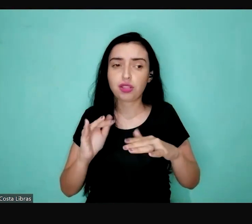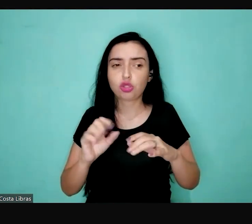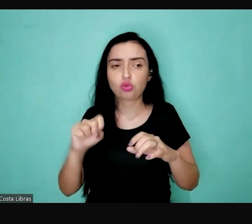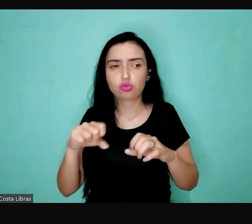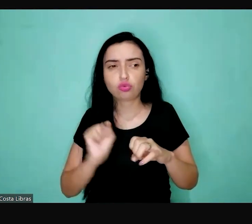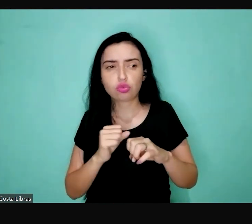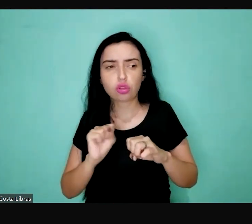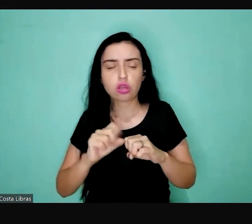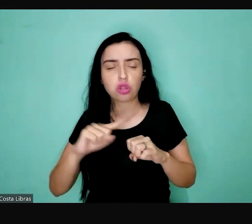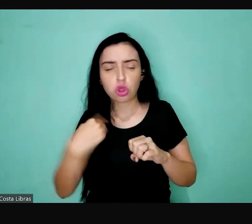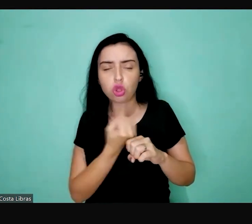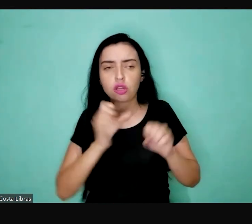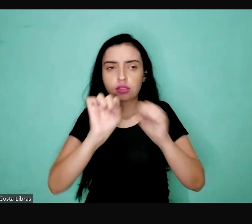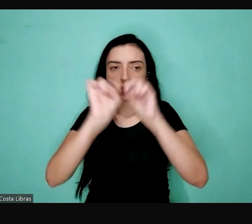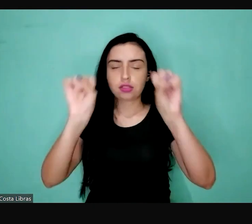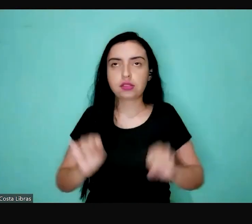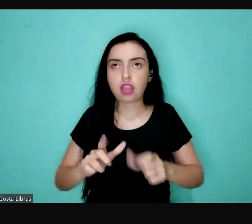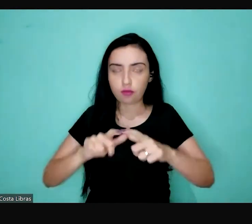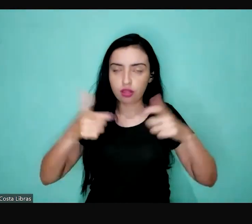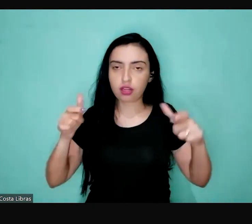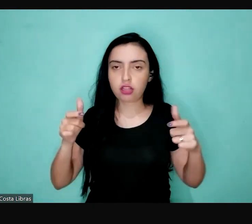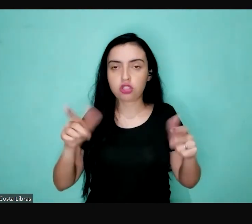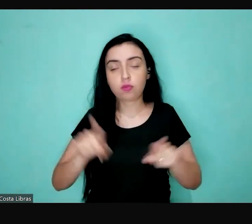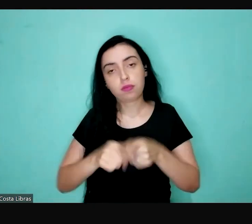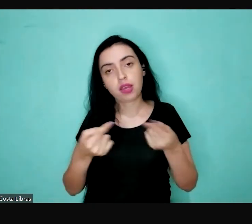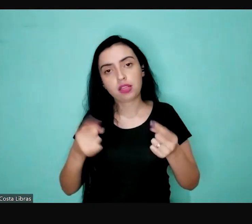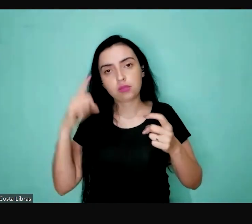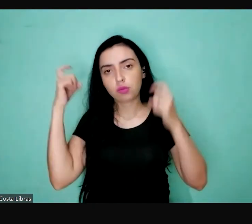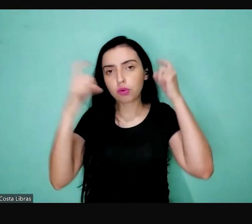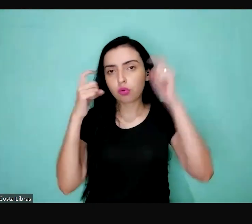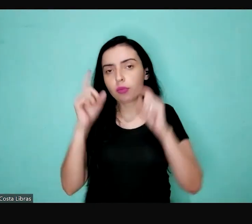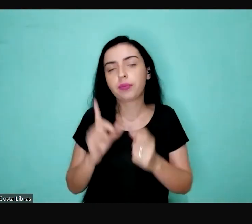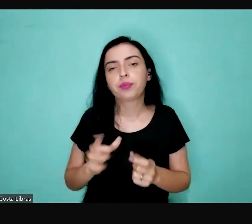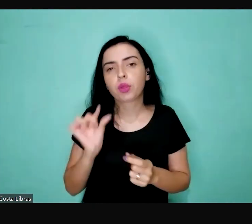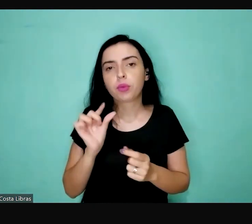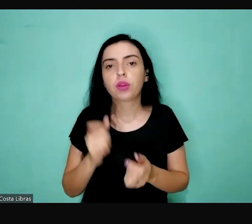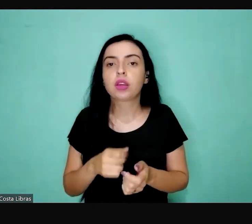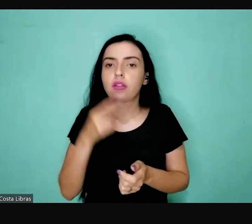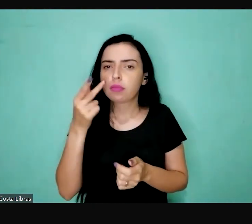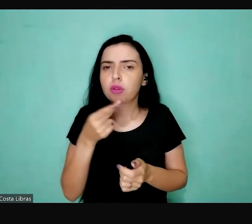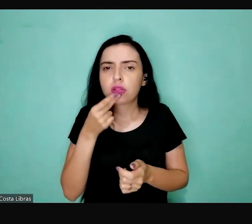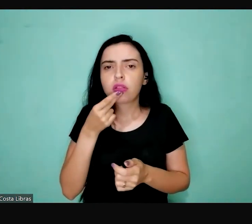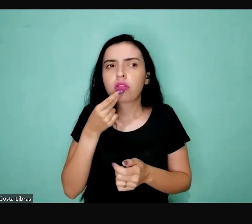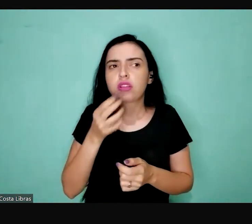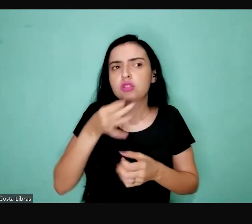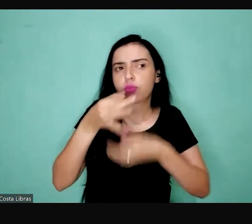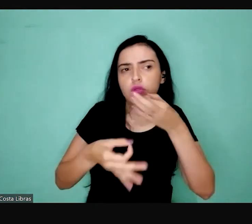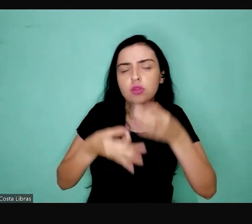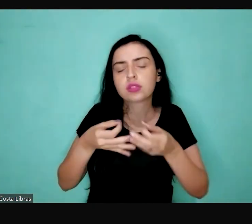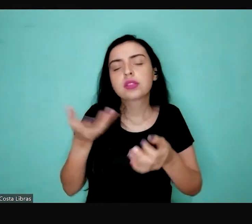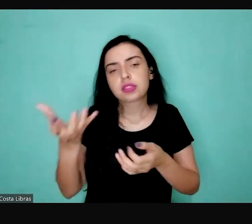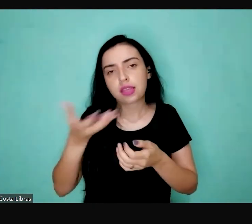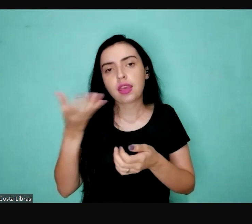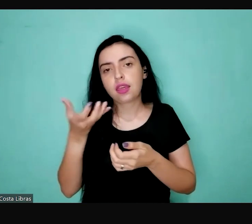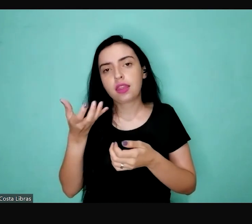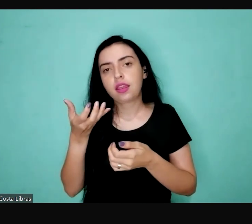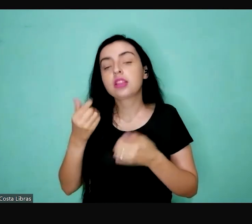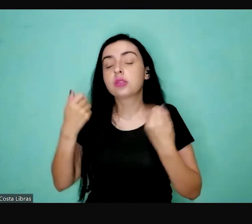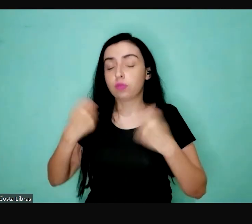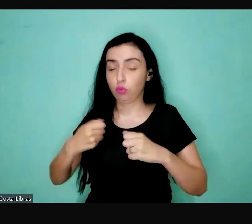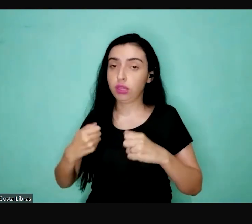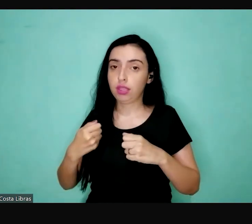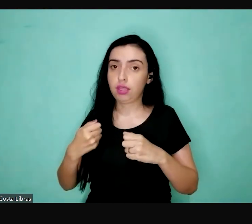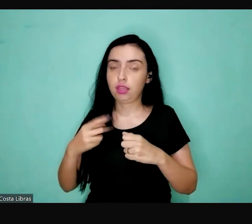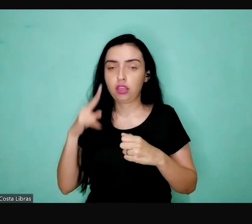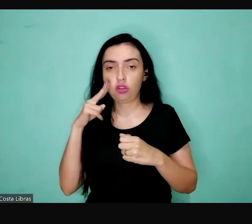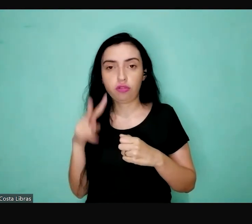amplo, mas me preocupa um pouco. Depois das considerações, dos outros questionamentos, se o senhor quiser e se puder, porque eu vejo